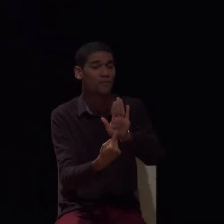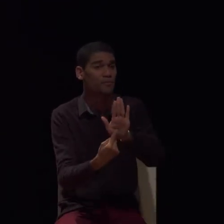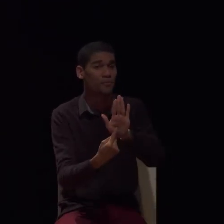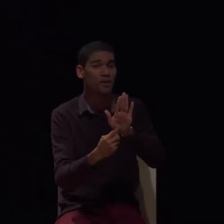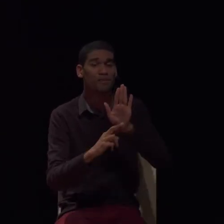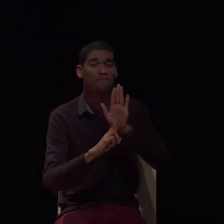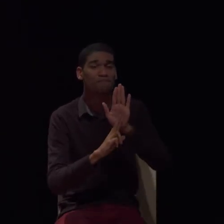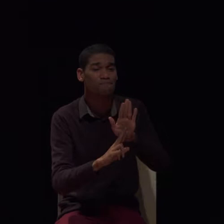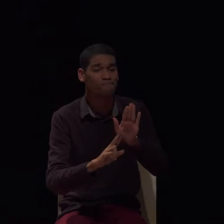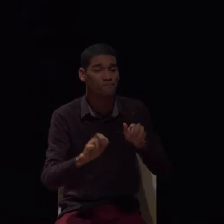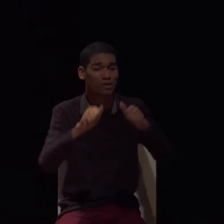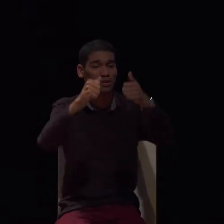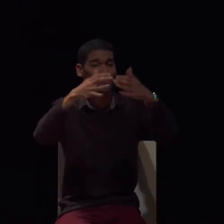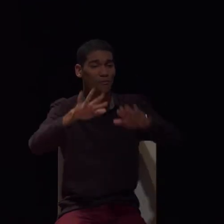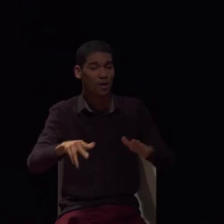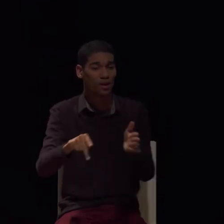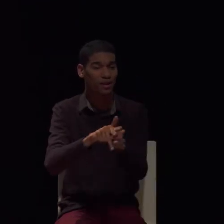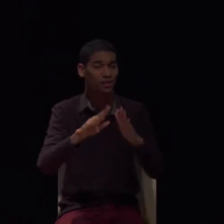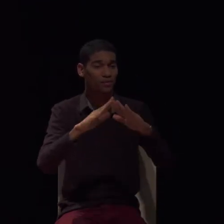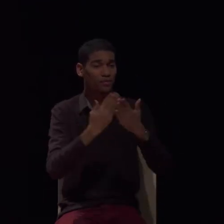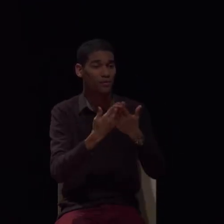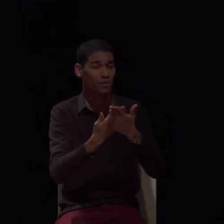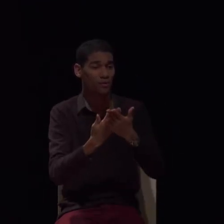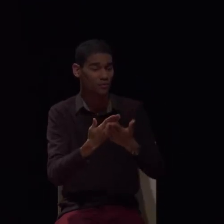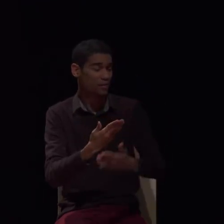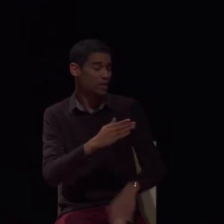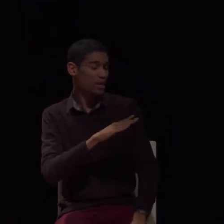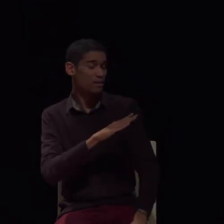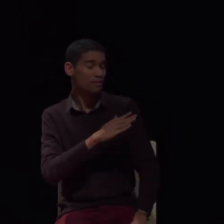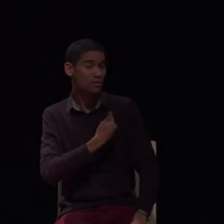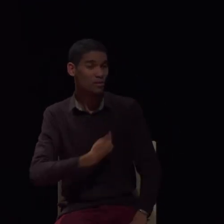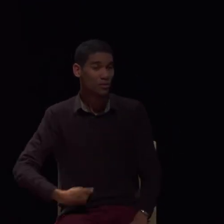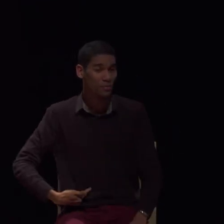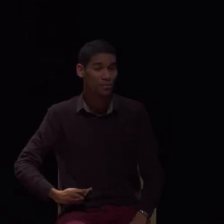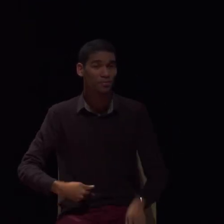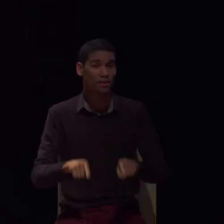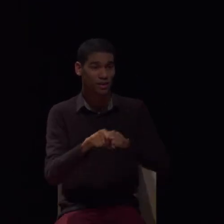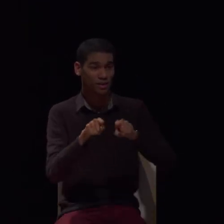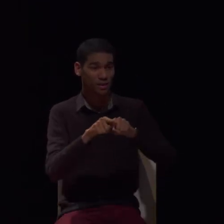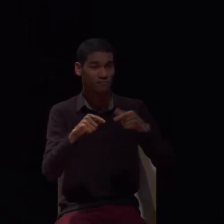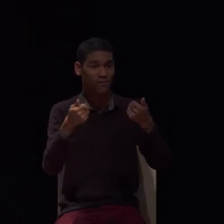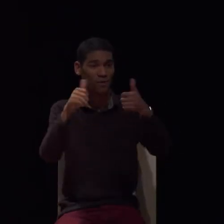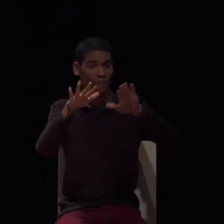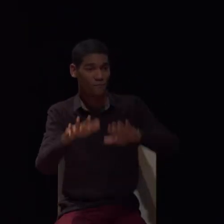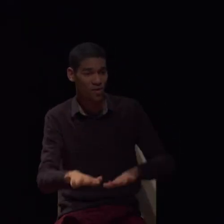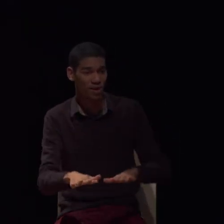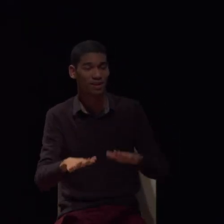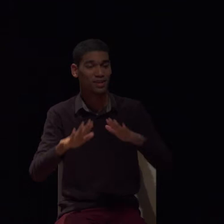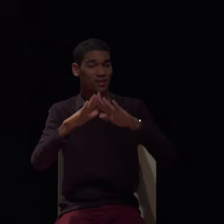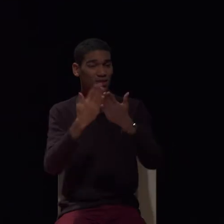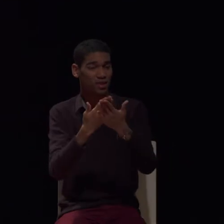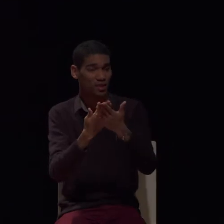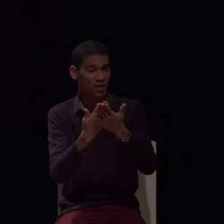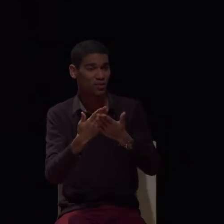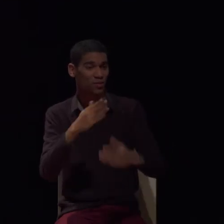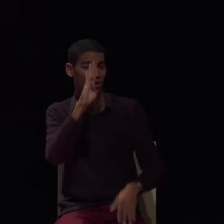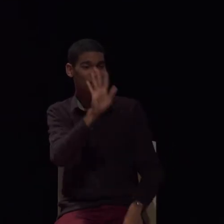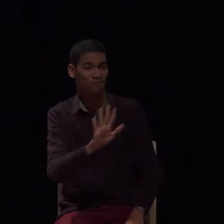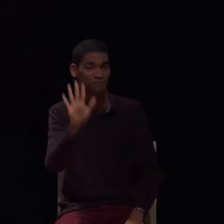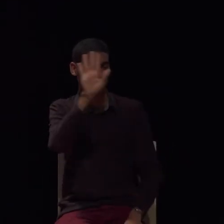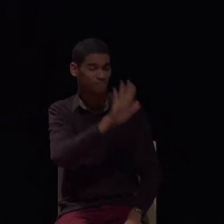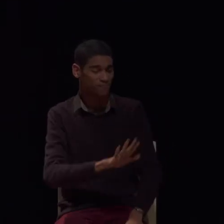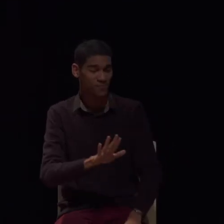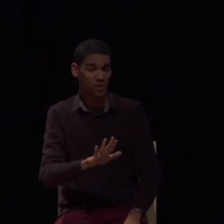da escola pública o fracasso da escola brasileira porque o estudante que está na sala de